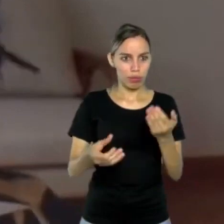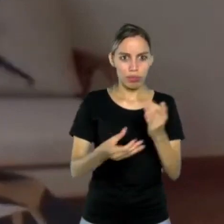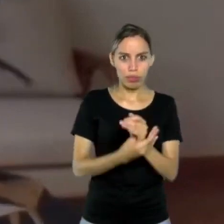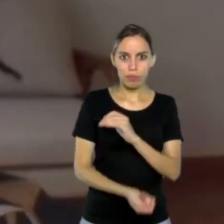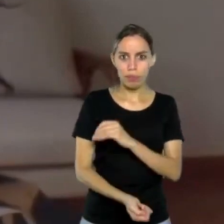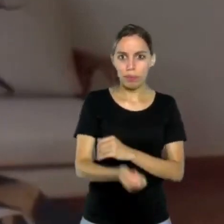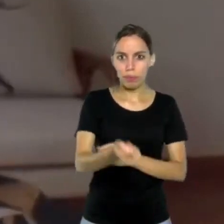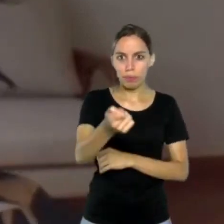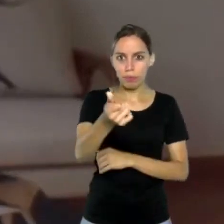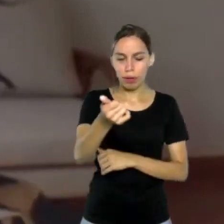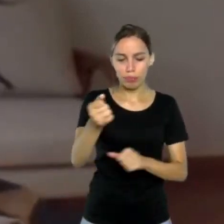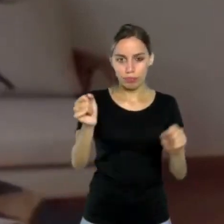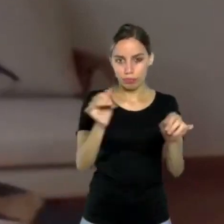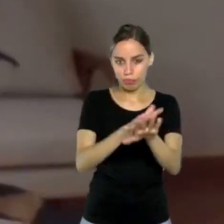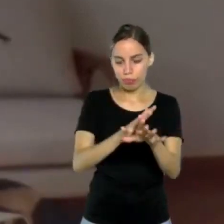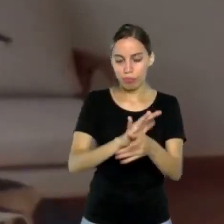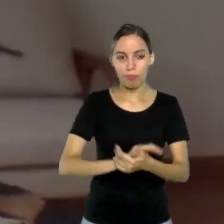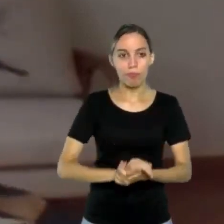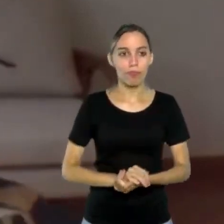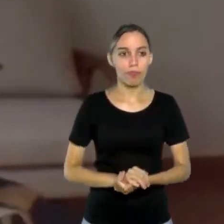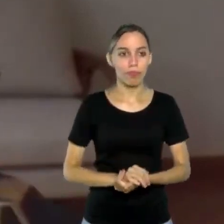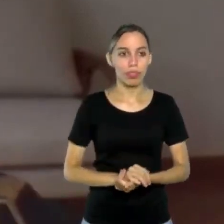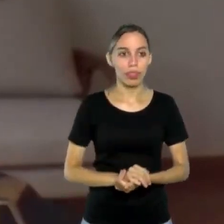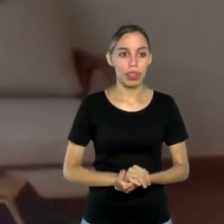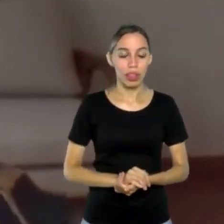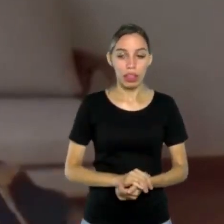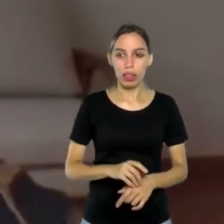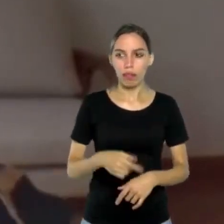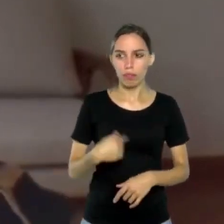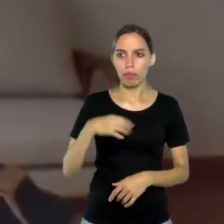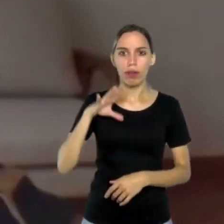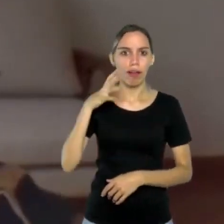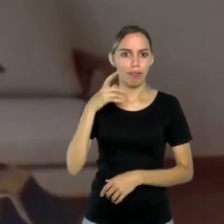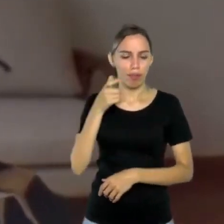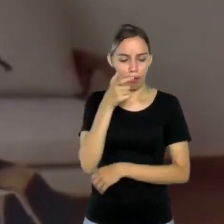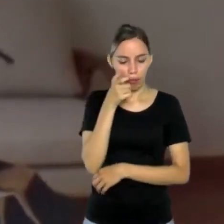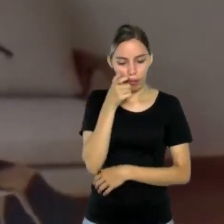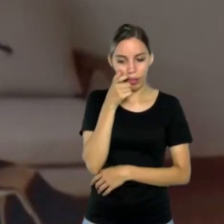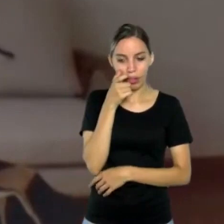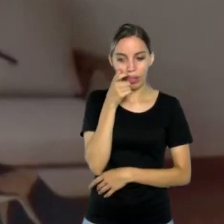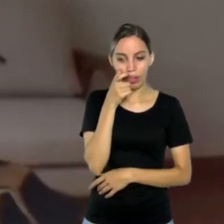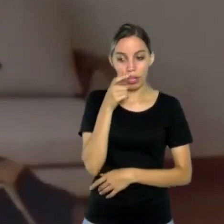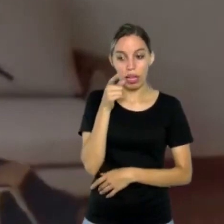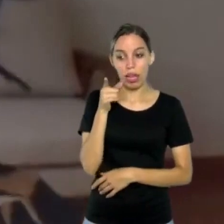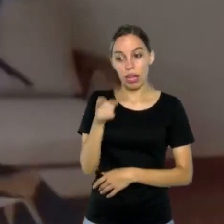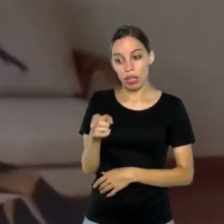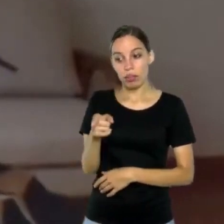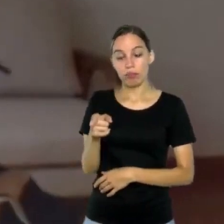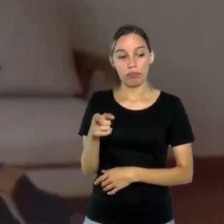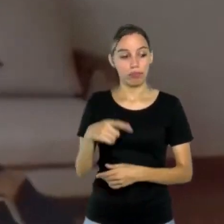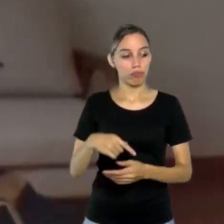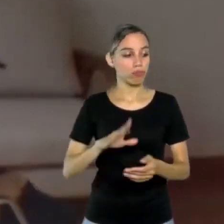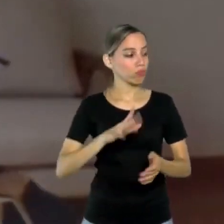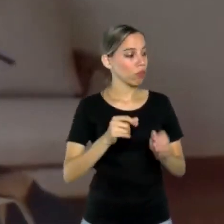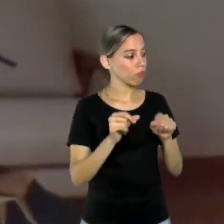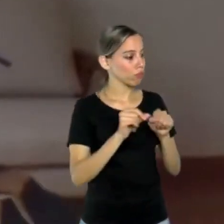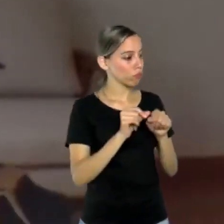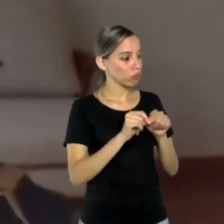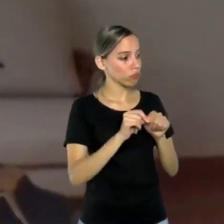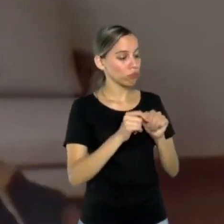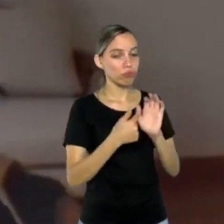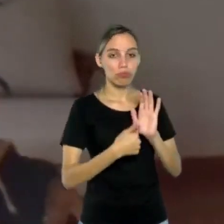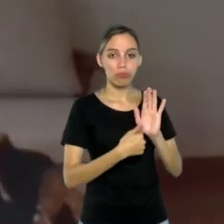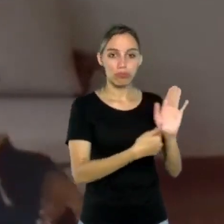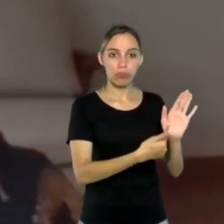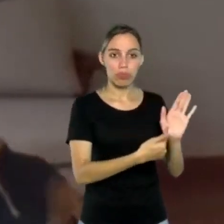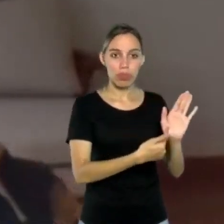Foi muito interessante, assim, o momento. Depois sofreu alguma edição, mas muito pouca. E aí depois a Júlia falou, olha, acho que